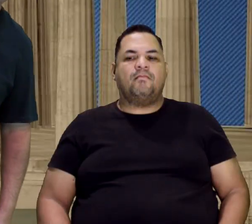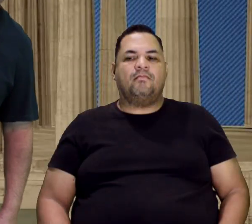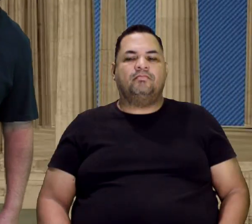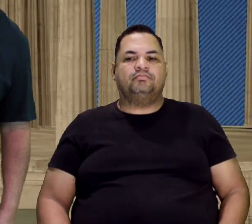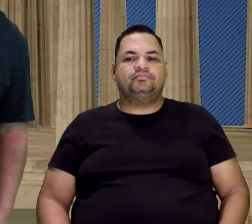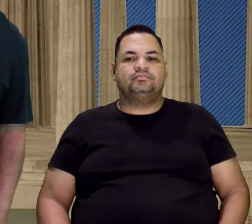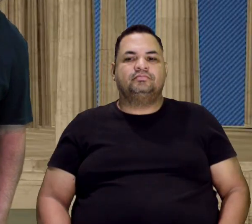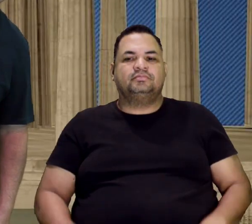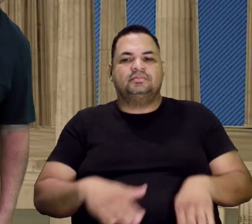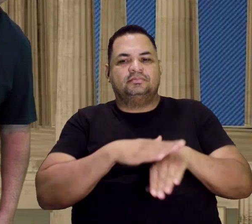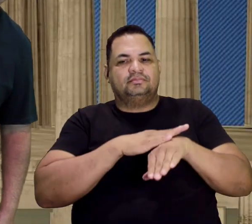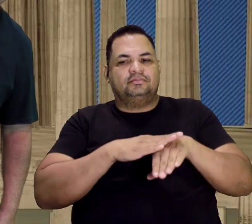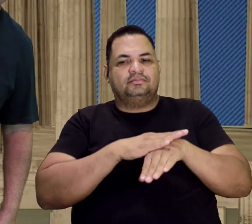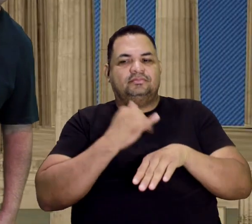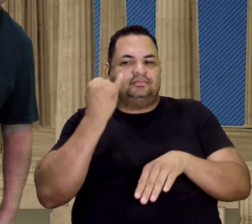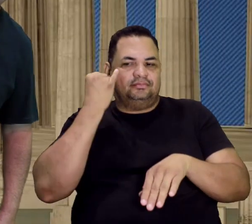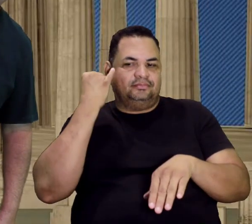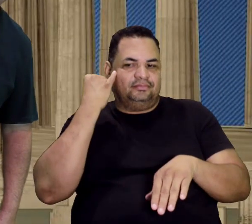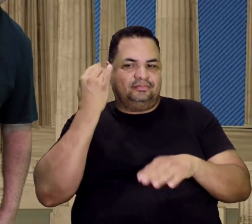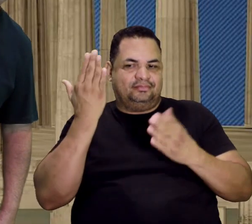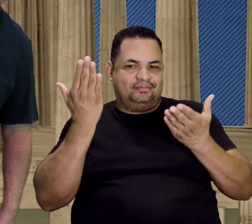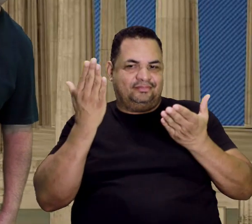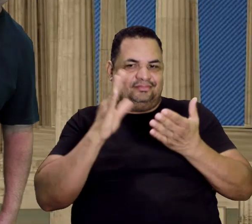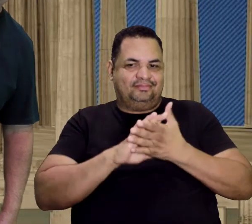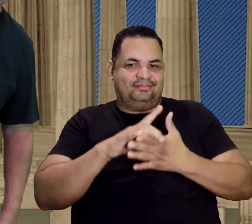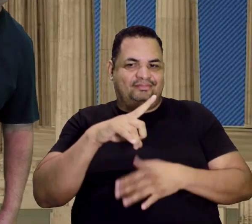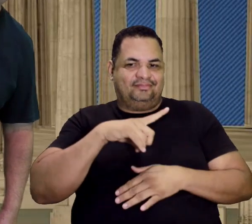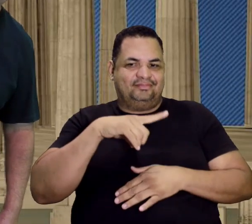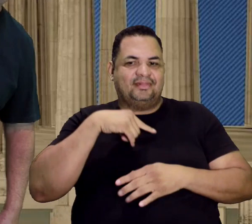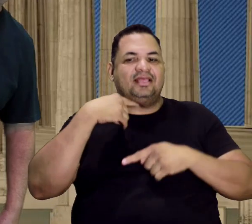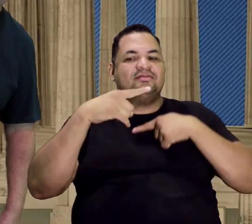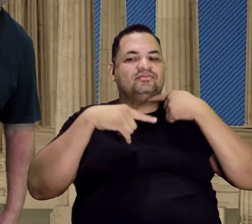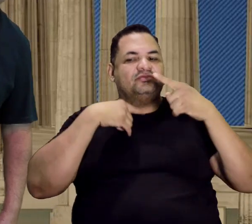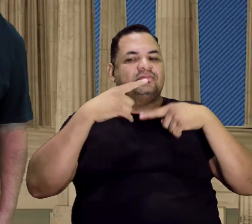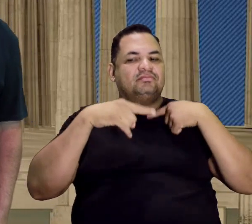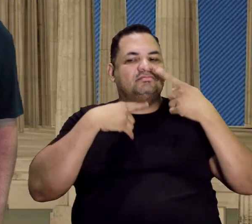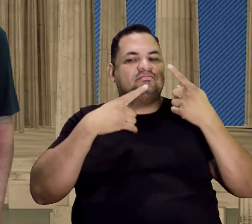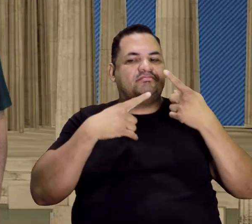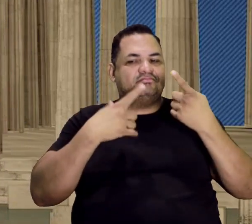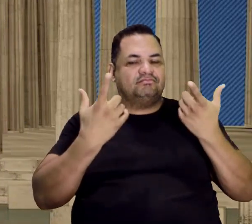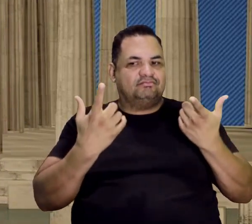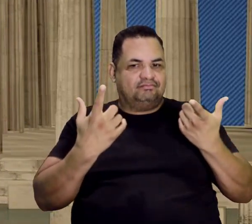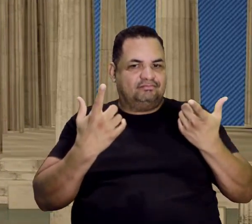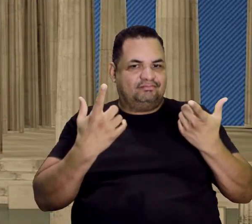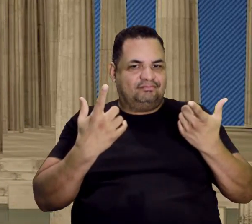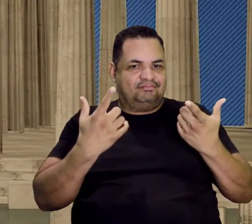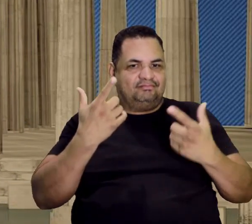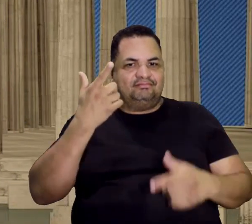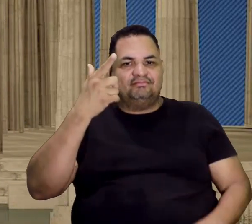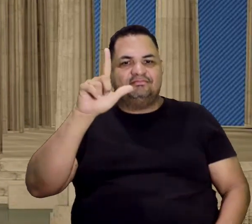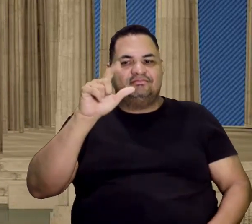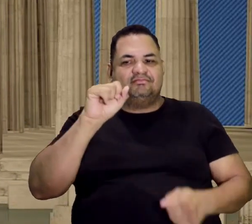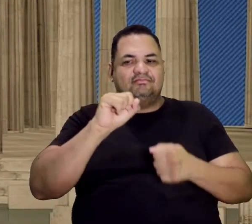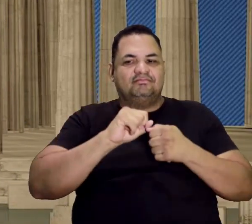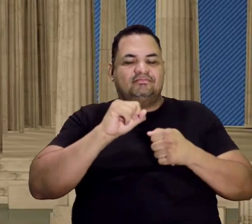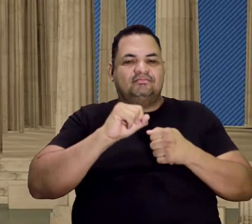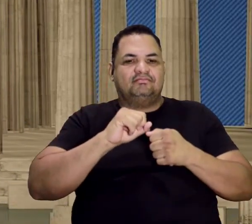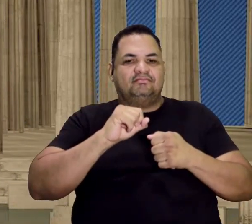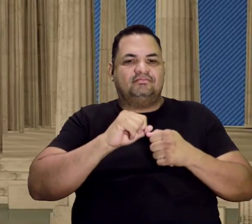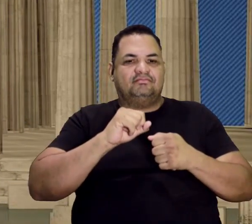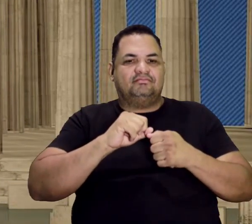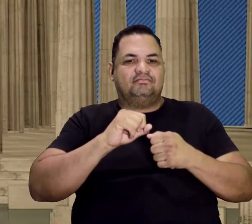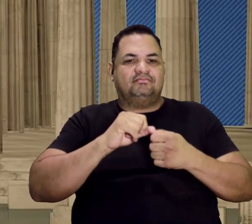Oi, tava conversando aqui com o professor Samuel. Será que tem alguém com dúvida? Vamos lá? Conseguiram fazer as